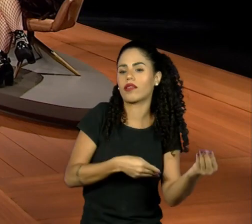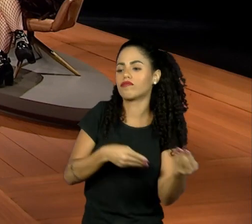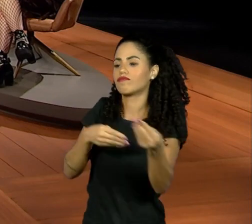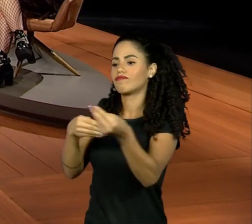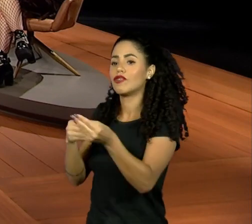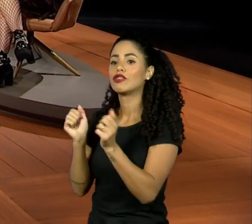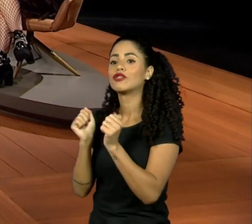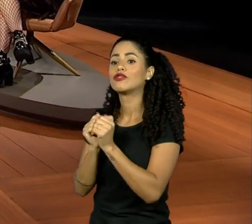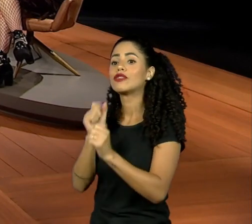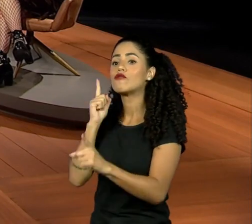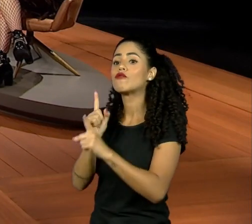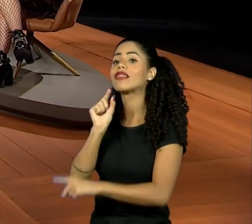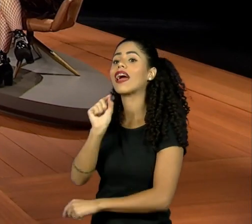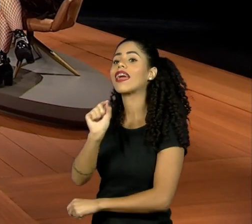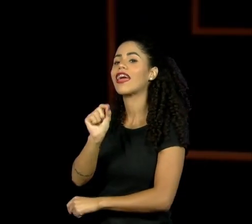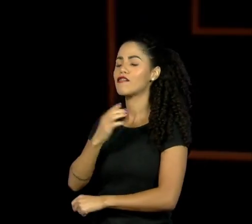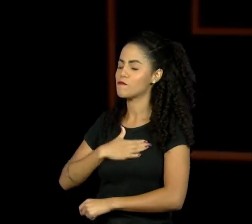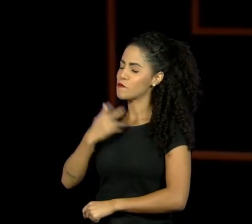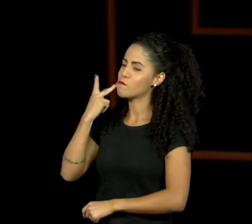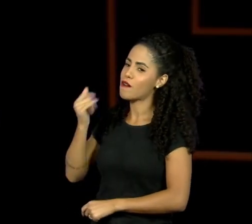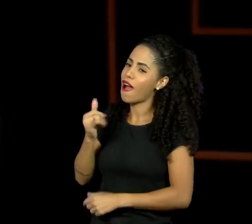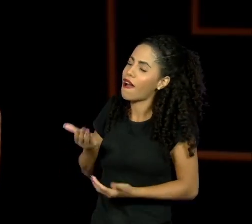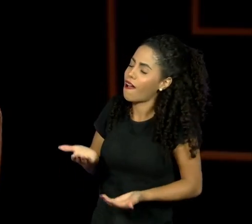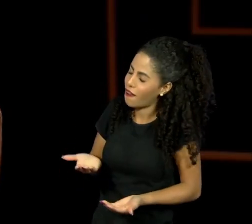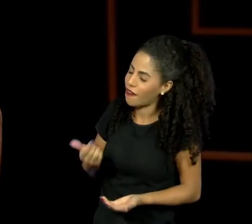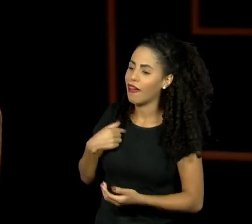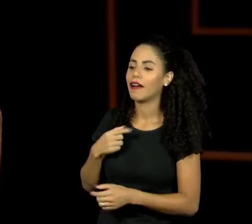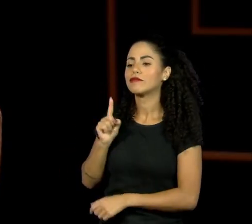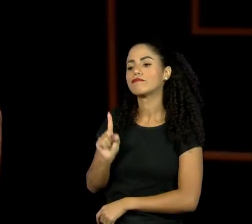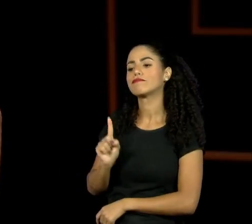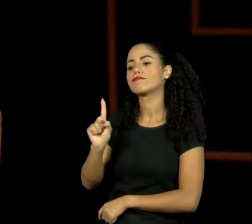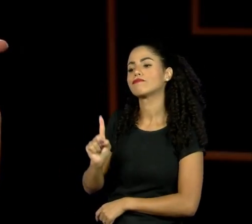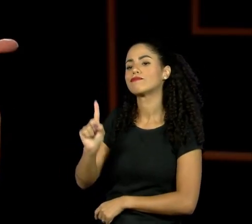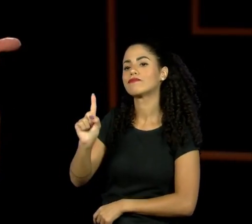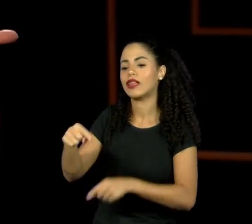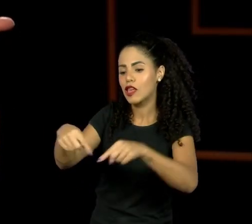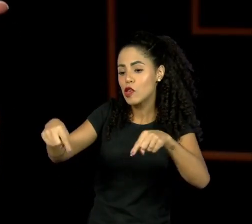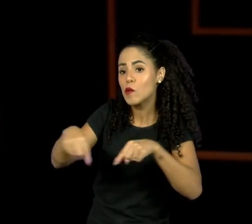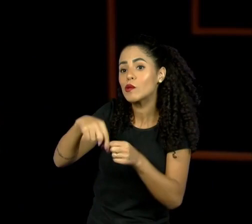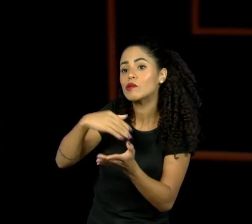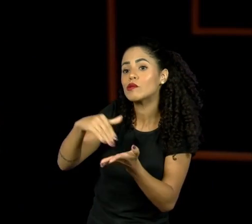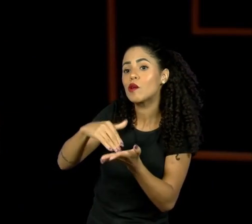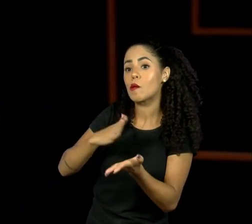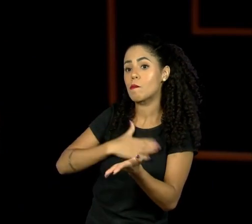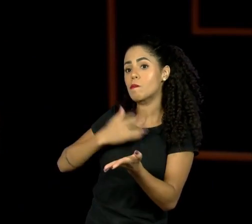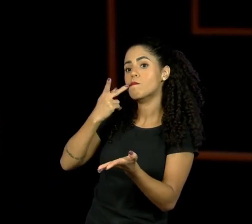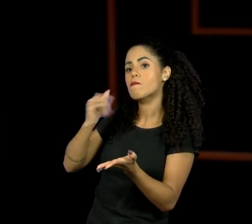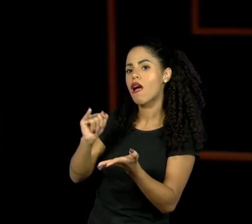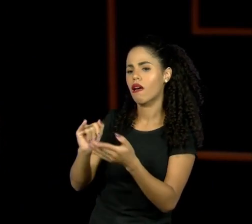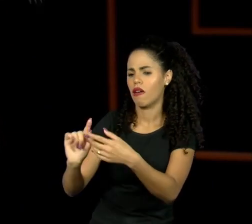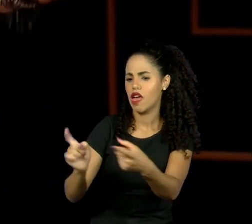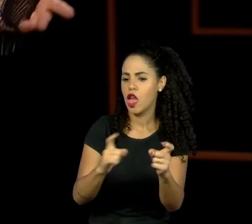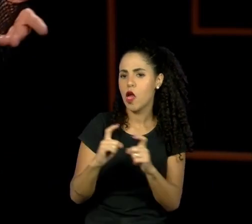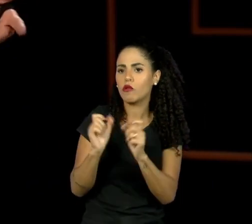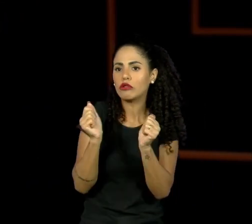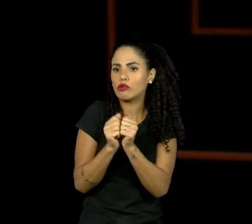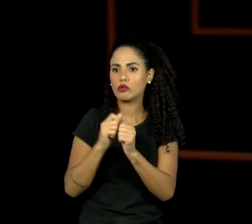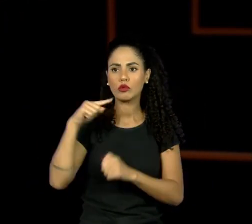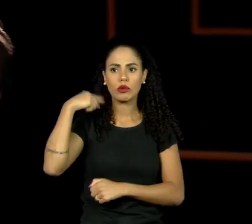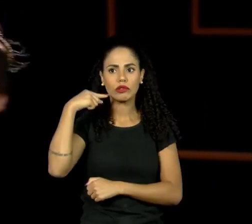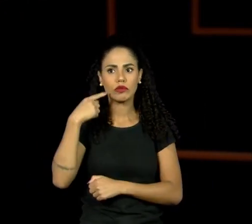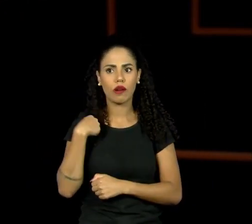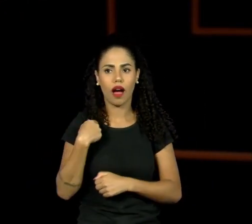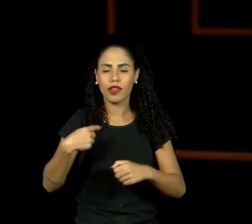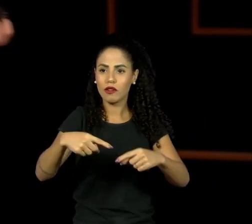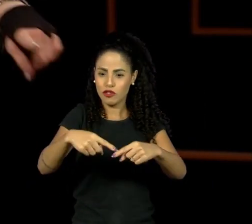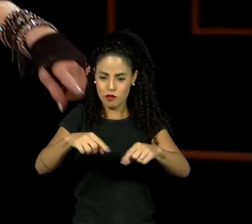que era o 3º dia. Aí lá vou eu para o escritório do meu pai, para uma reunião com aqueles advogados todos, numa